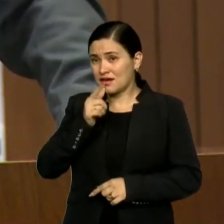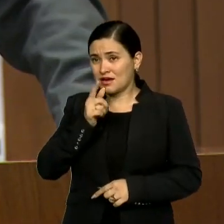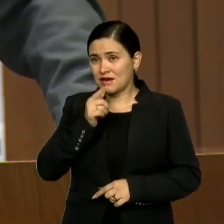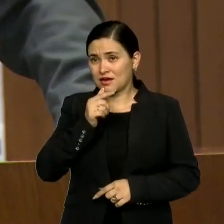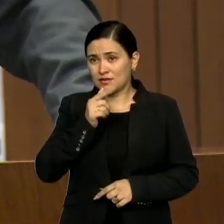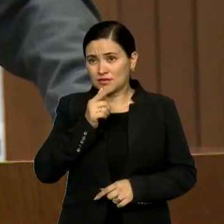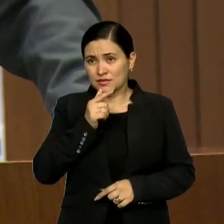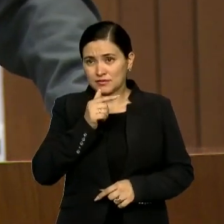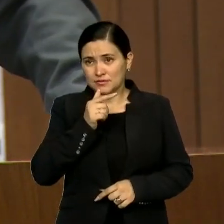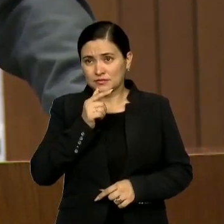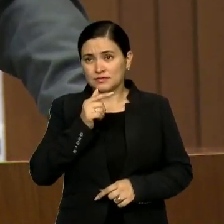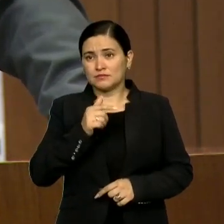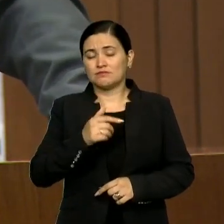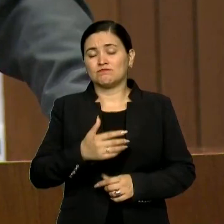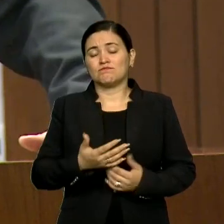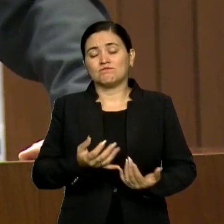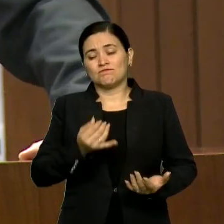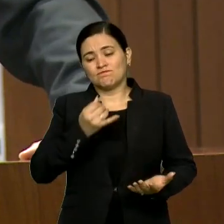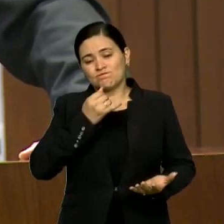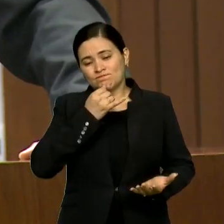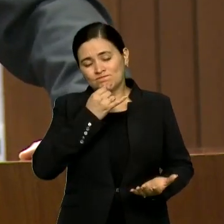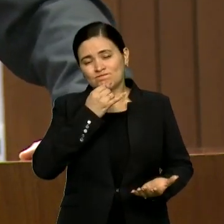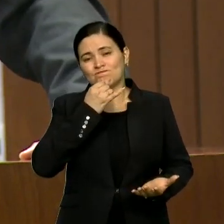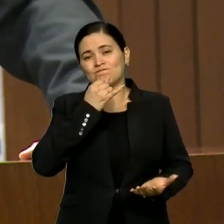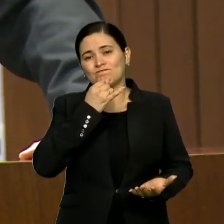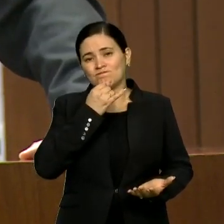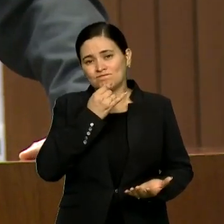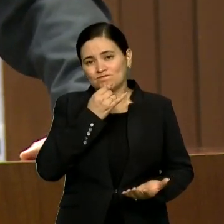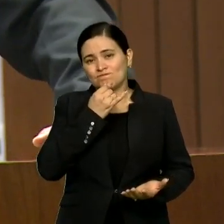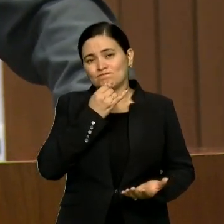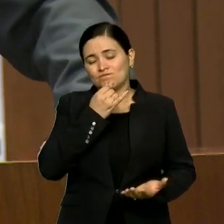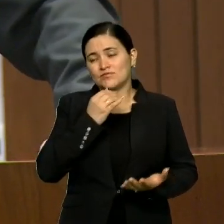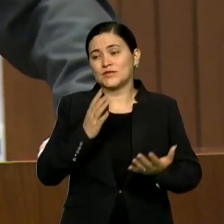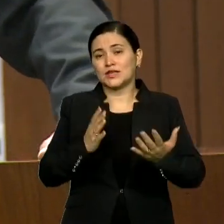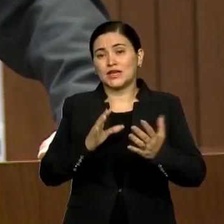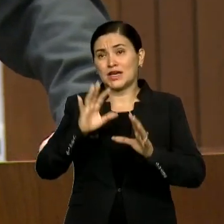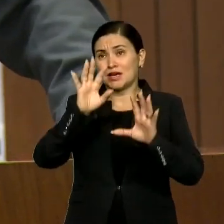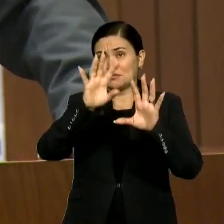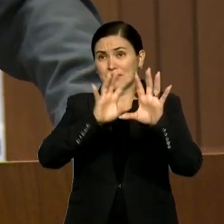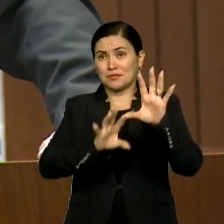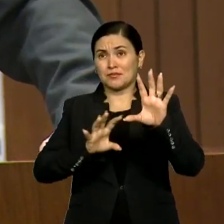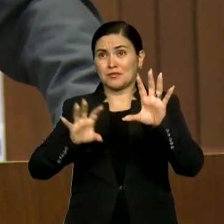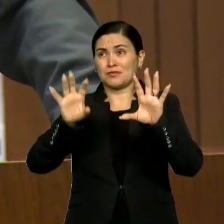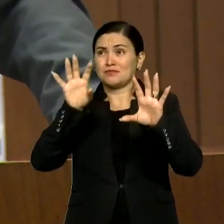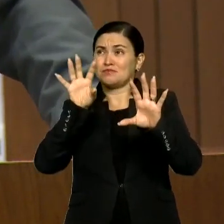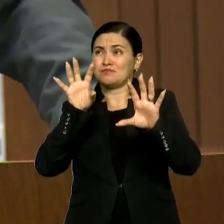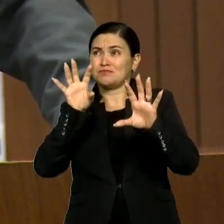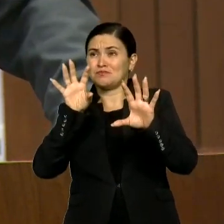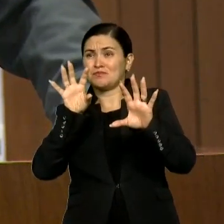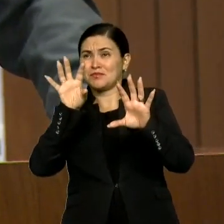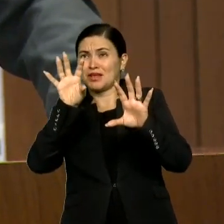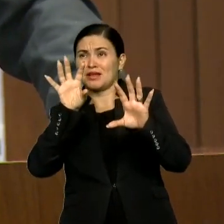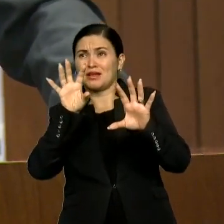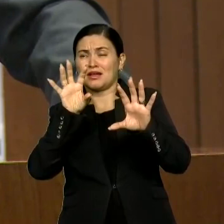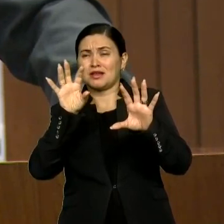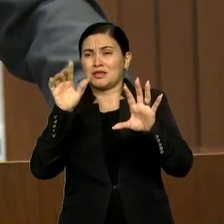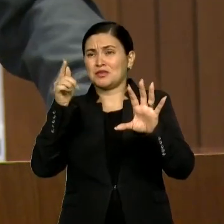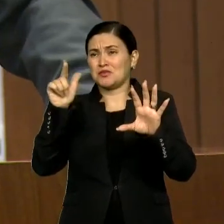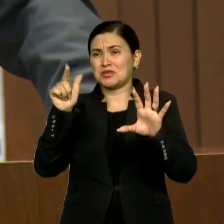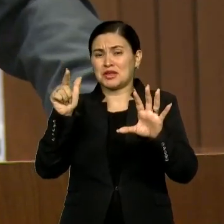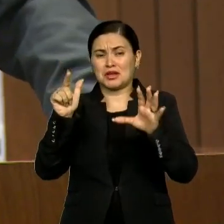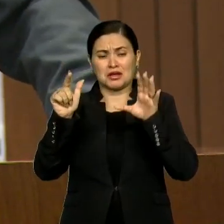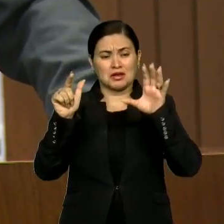infelizmente, mal distribuída no território nacional, e a região que tem